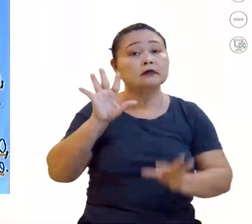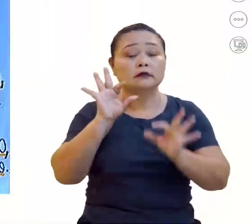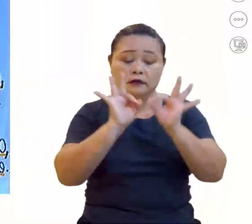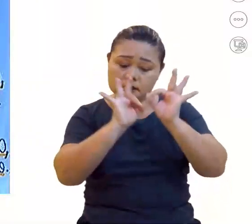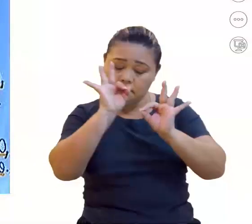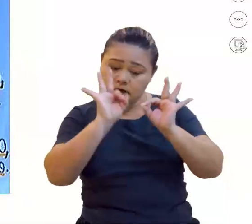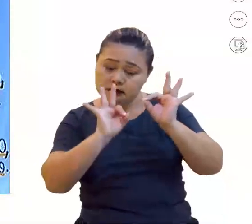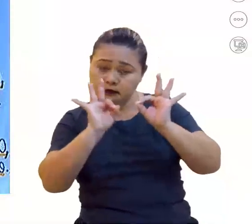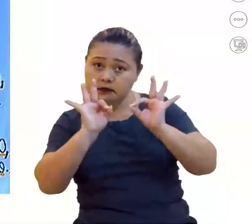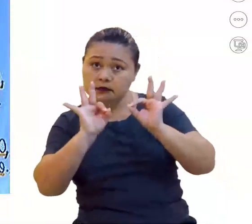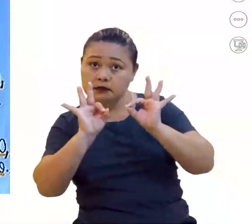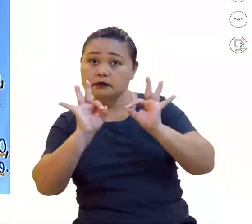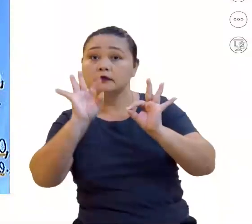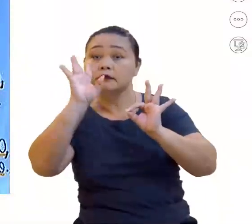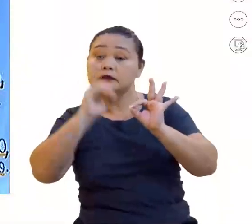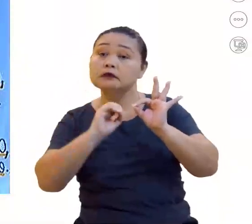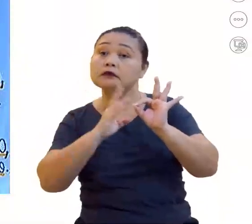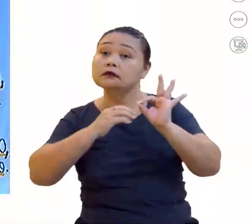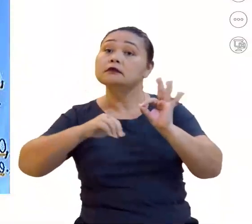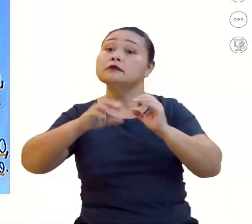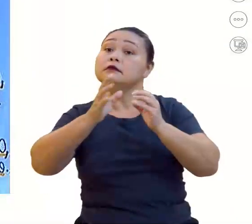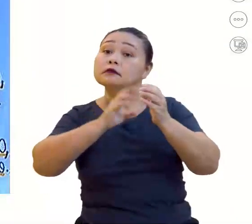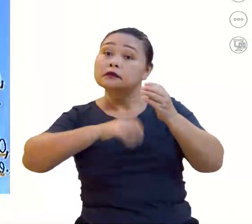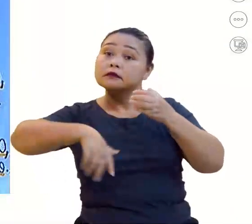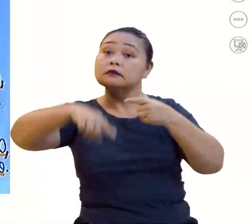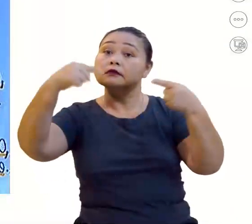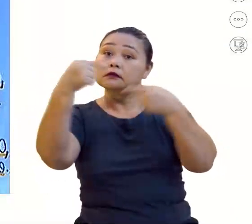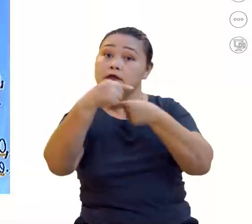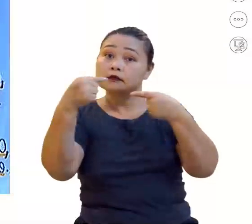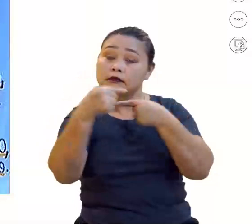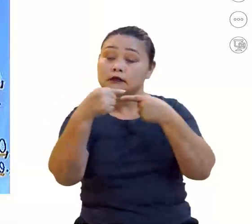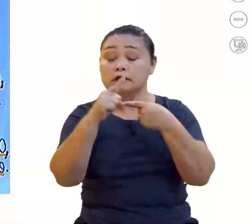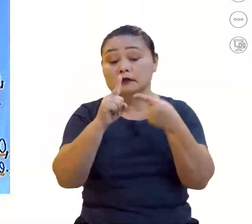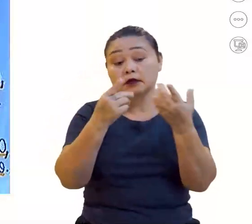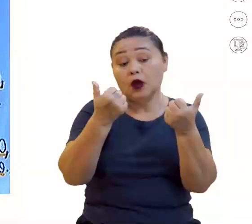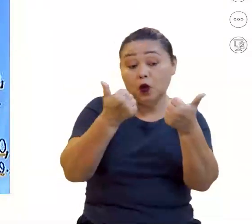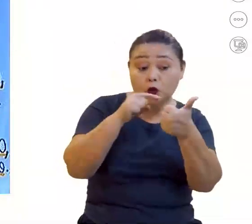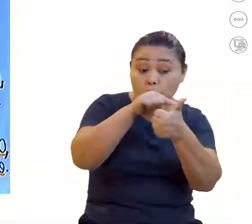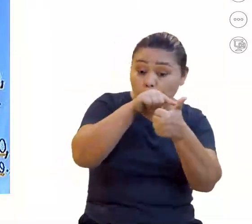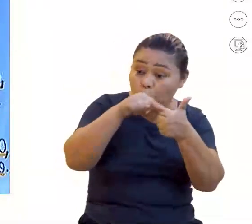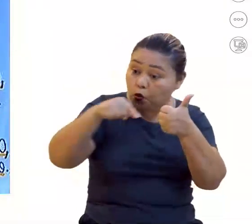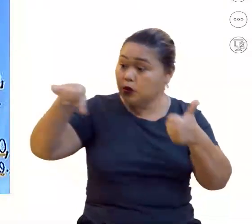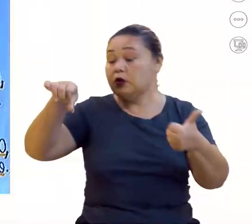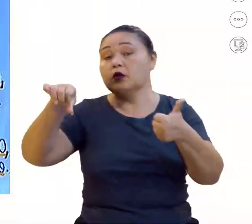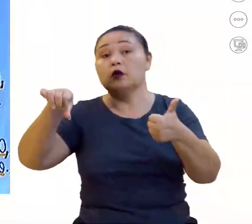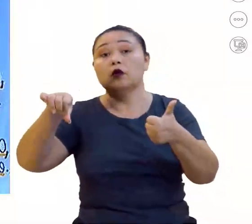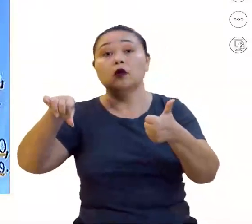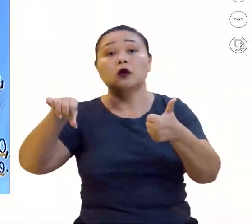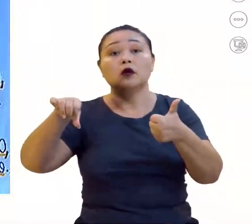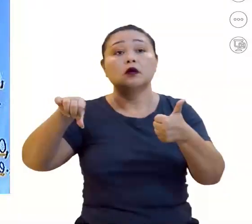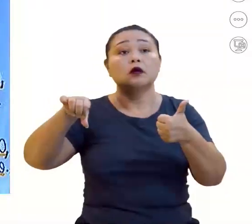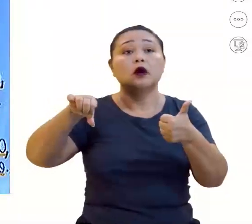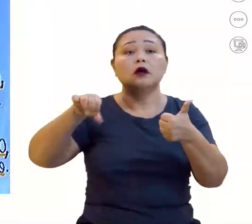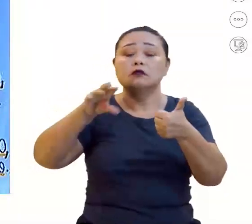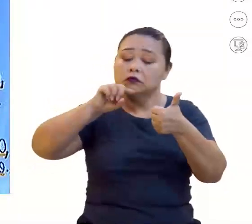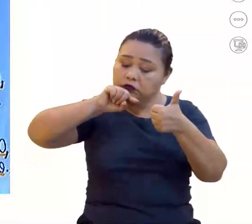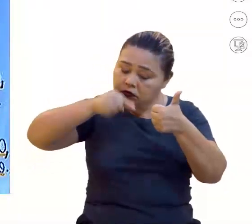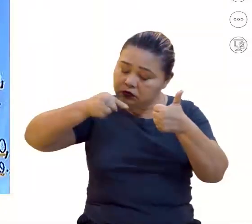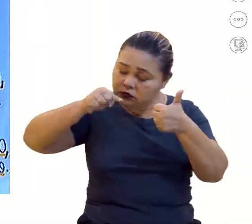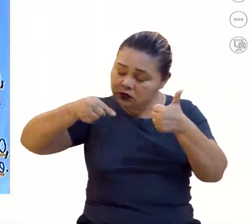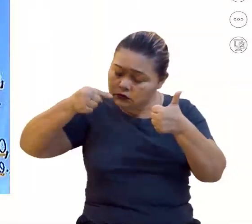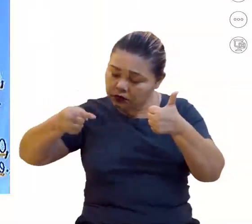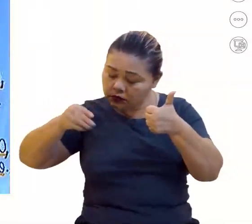grandeza são números inteiros, ou seja, tem que ficar ali entre o 1 e o 9, né? Se você deslocar a vírgula para